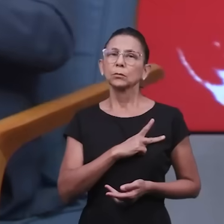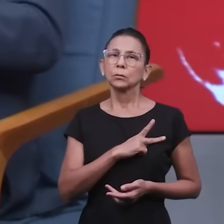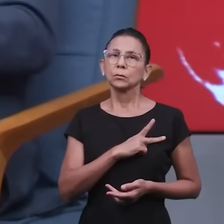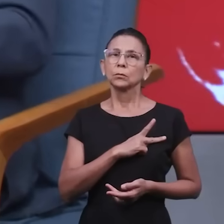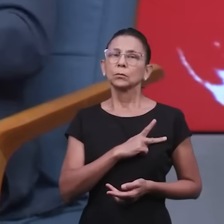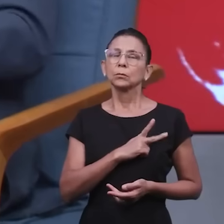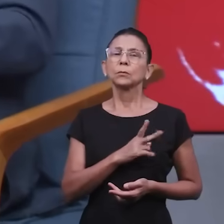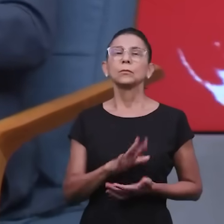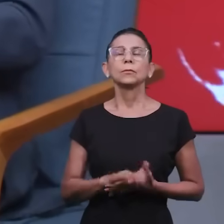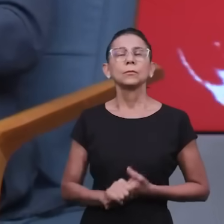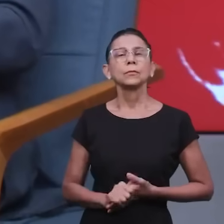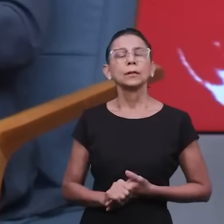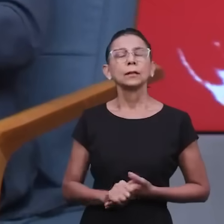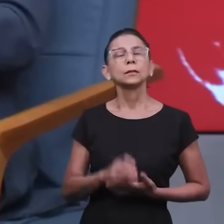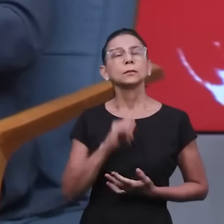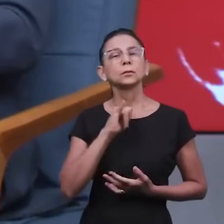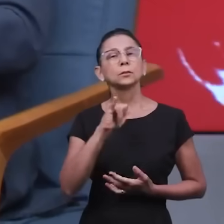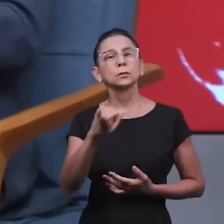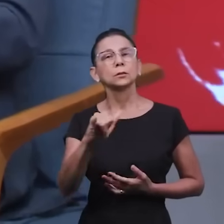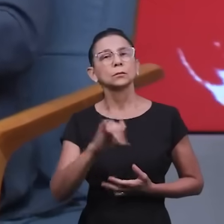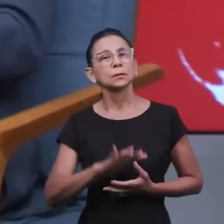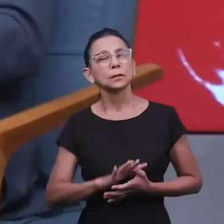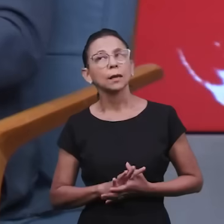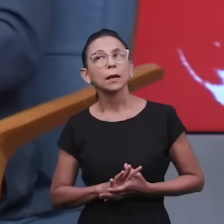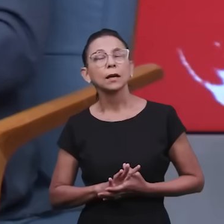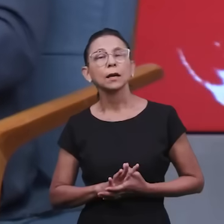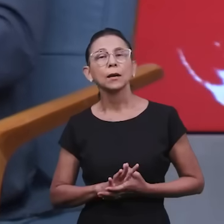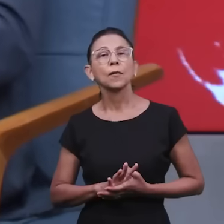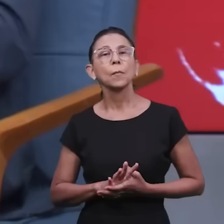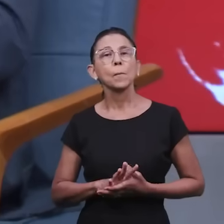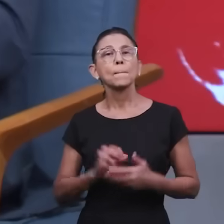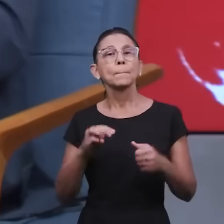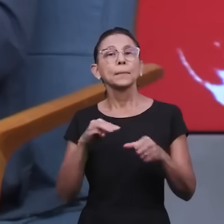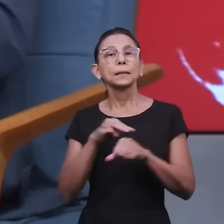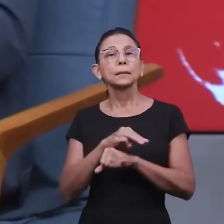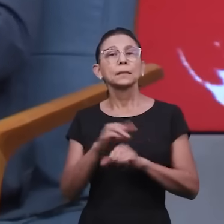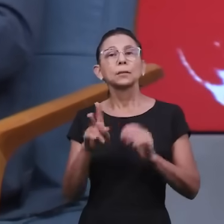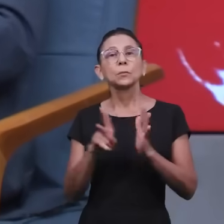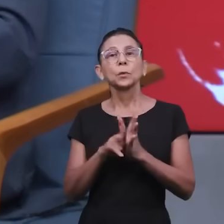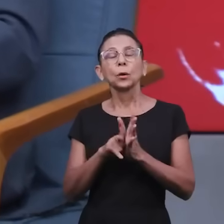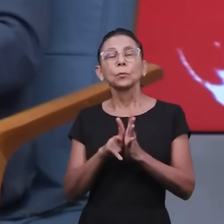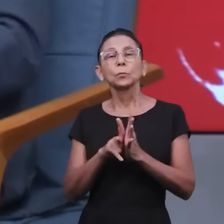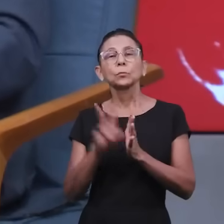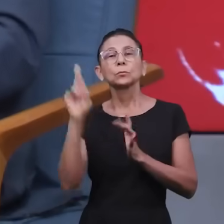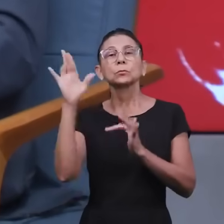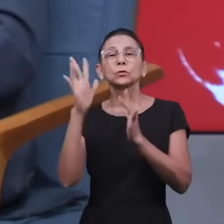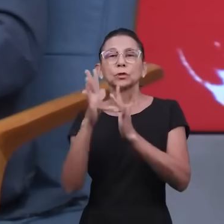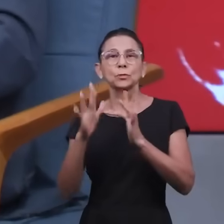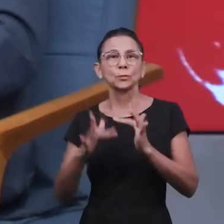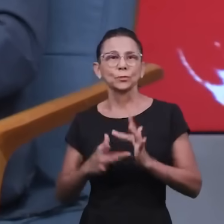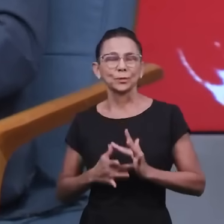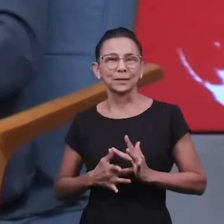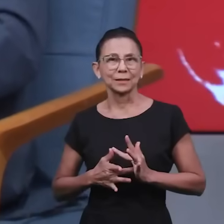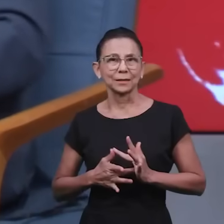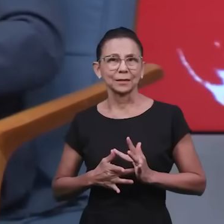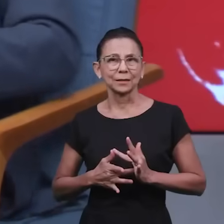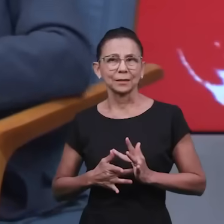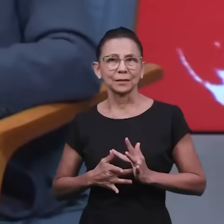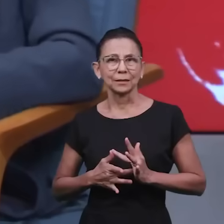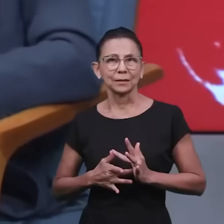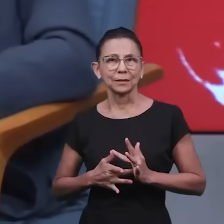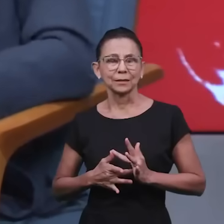Quanto a nós, perseveraremos na oração e no ministério da palavra. Então, que ministério da palavra é